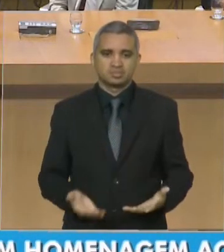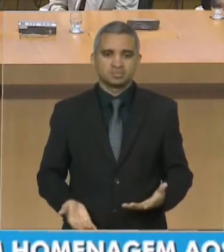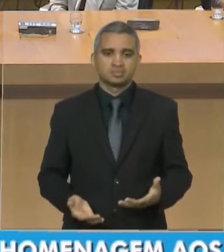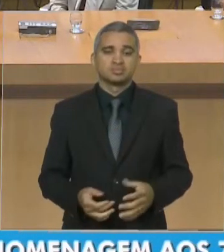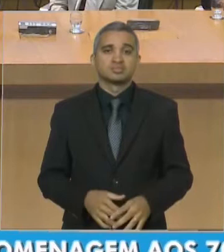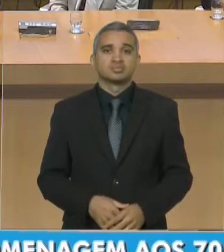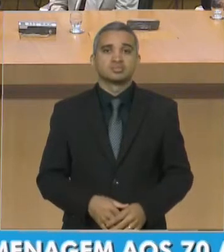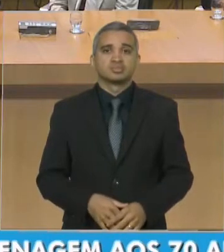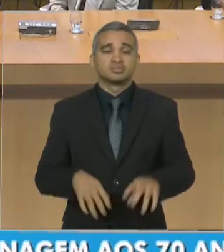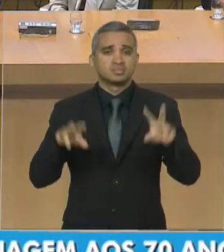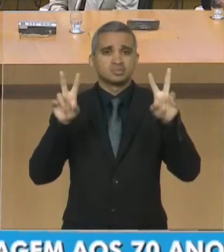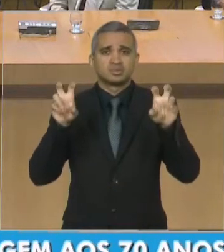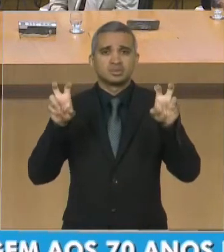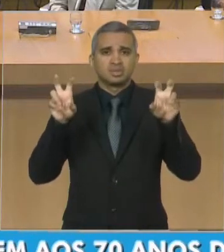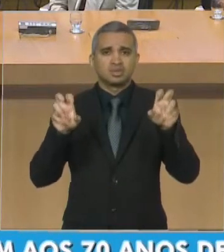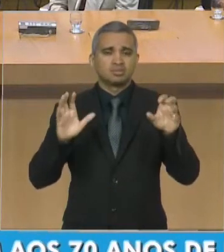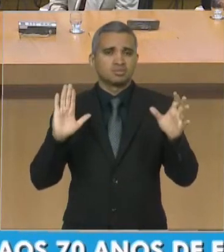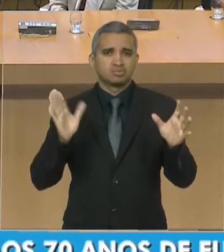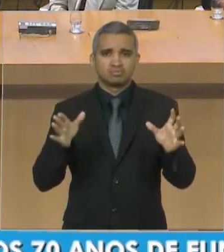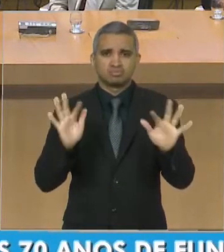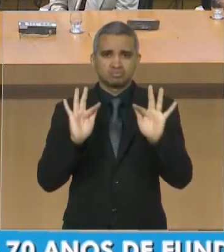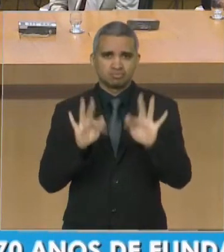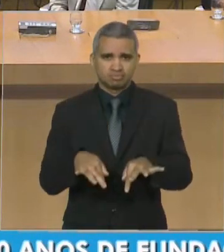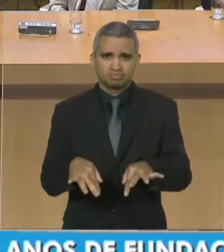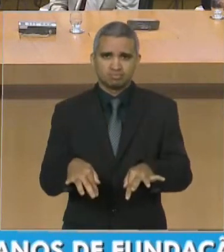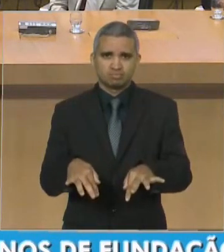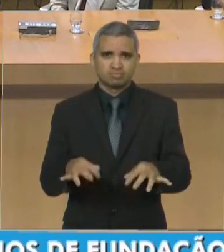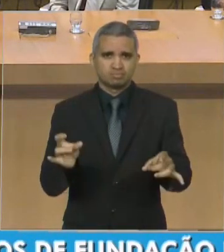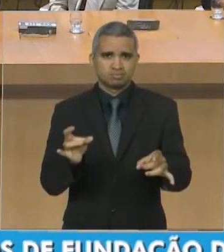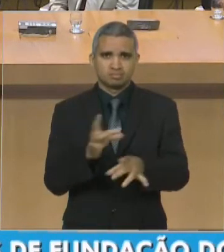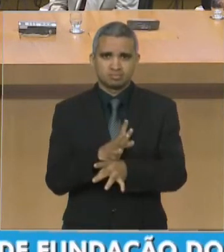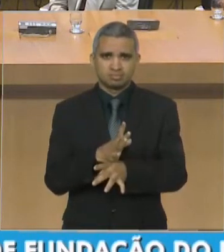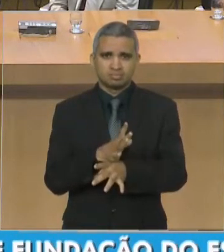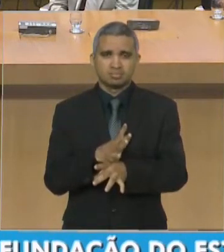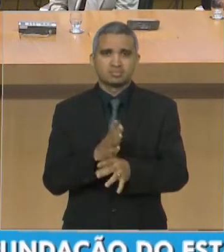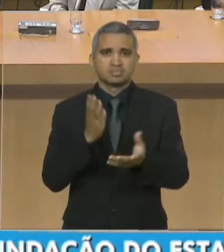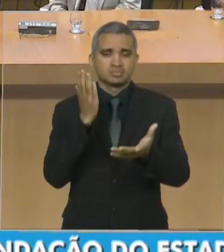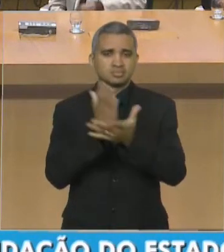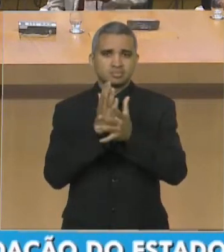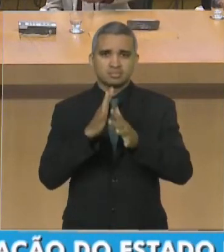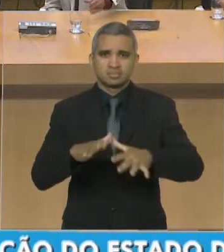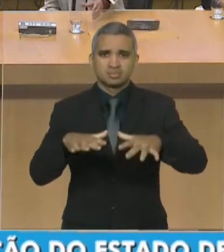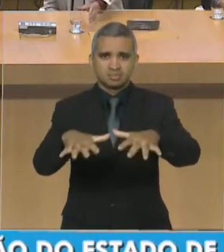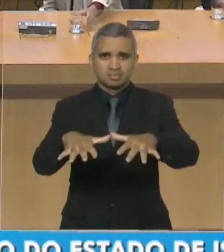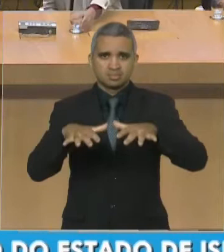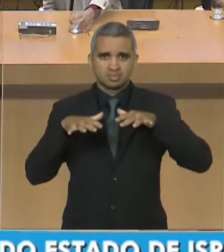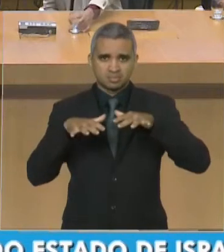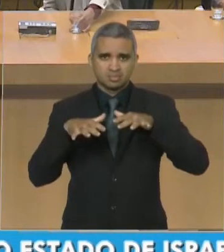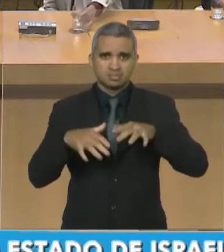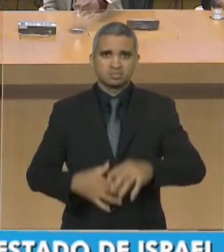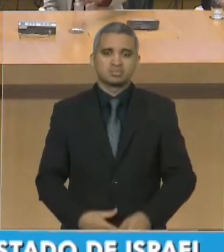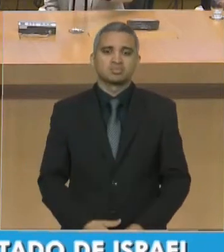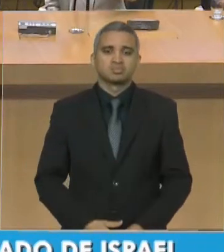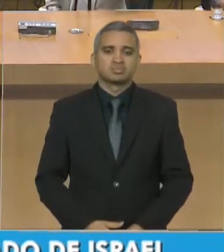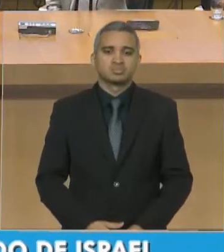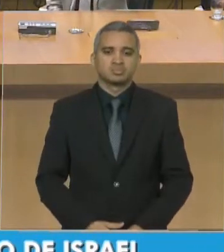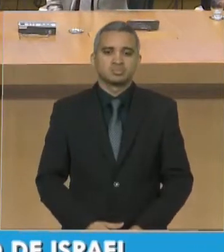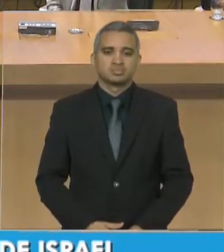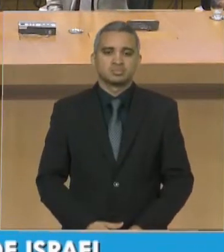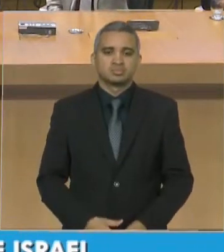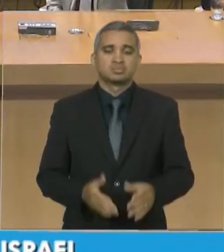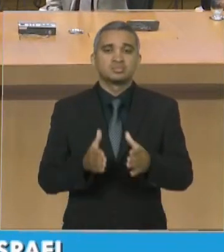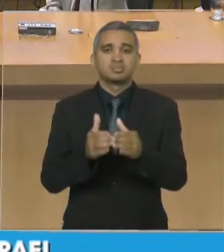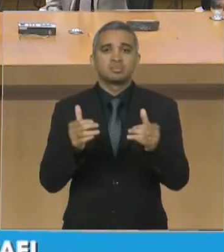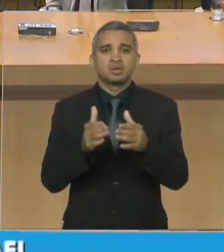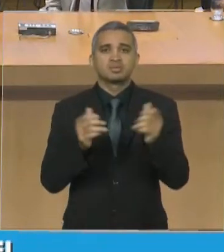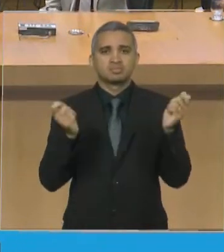a nada a tratar, né? Nada mais a ver a tratar. Eu declaro encerrada a presente sessão e eu peço uma